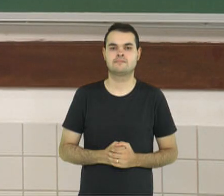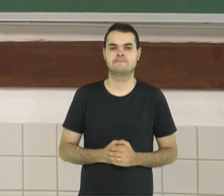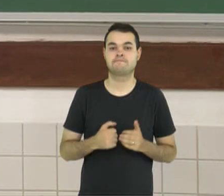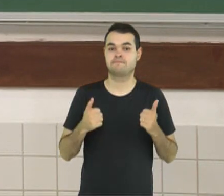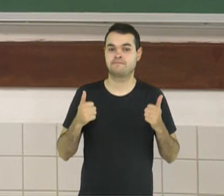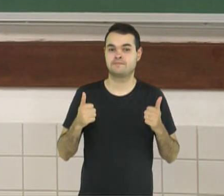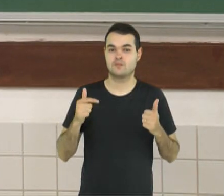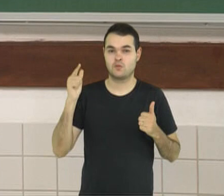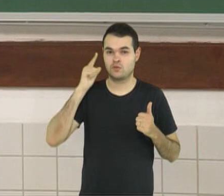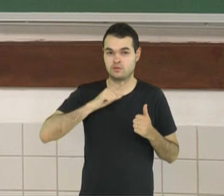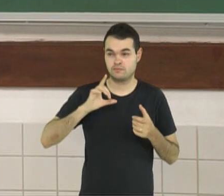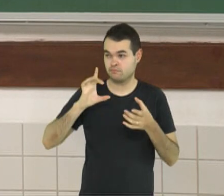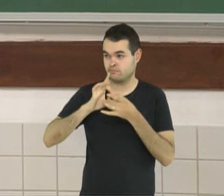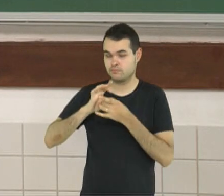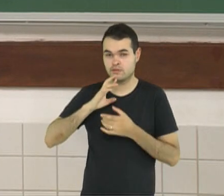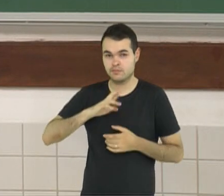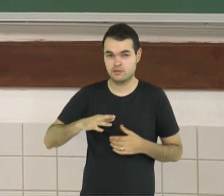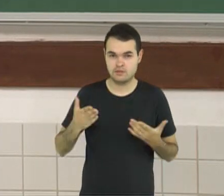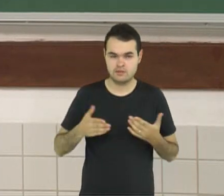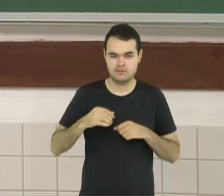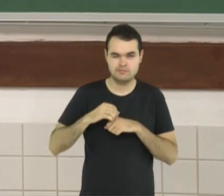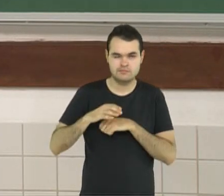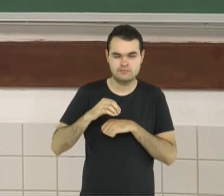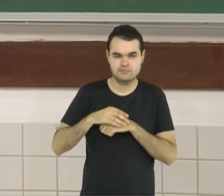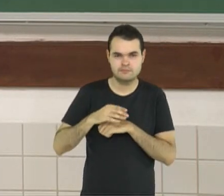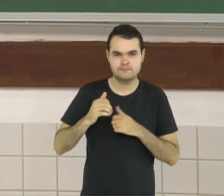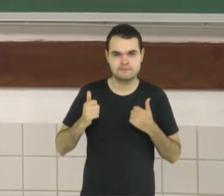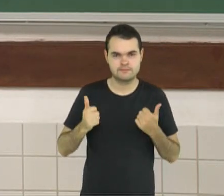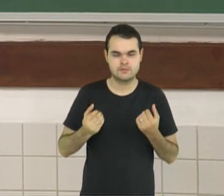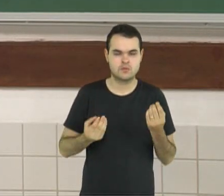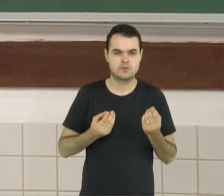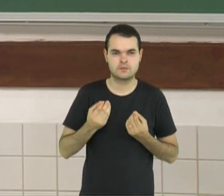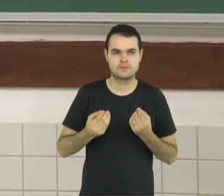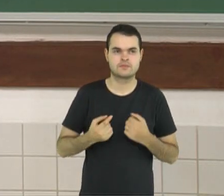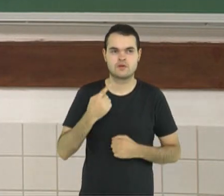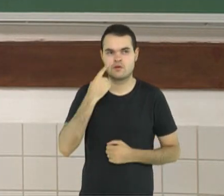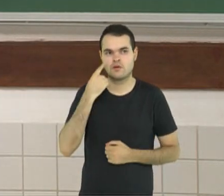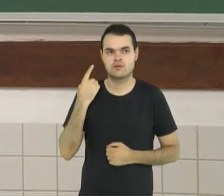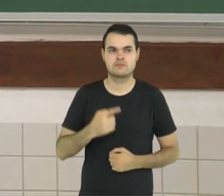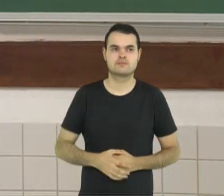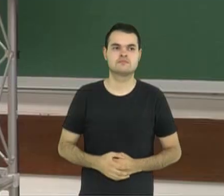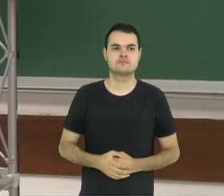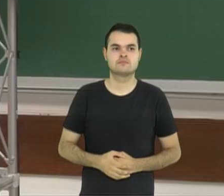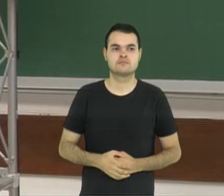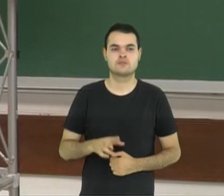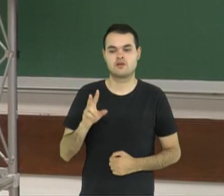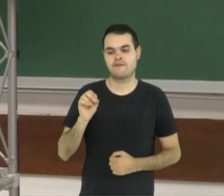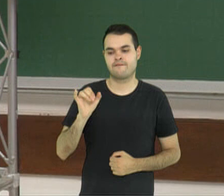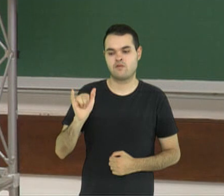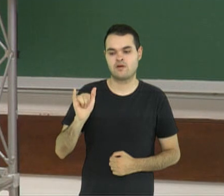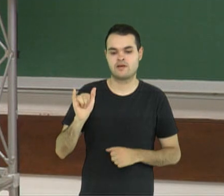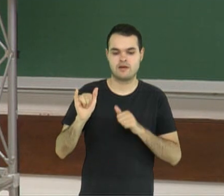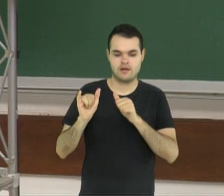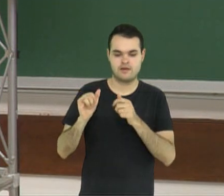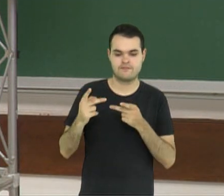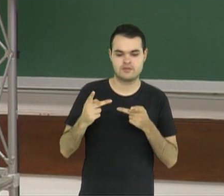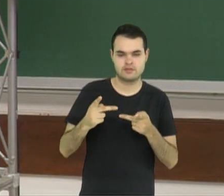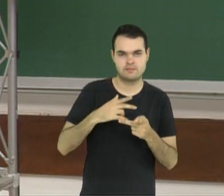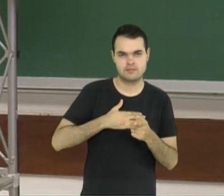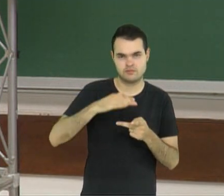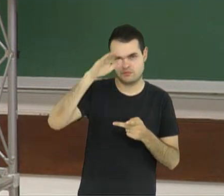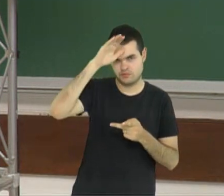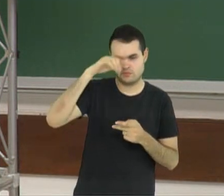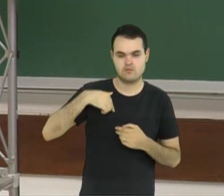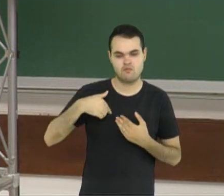E aí, pessoal, conseguiram fazer? Vamos dar uma dica para vocês. Olha lá, então. Vou a visitar a mi tio.